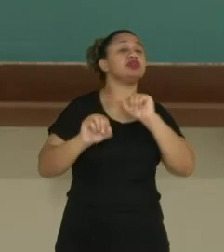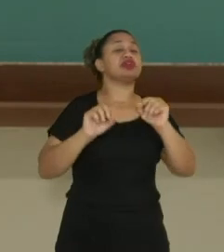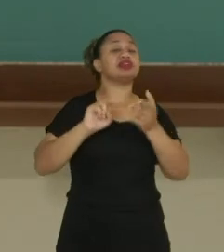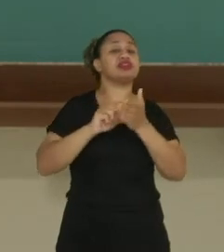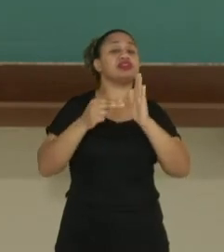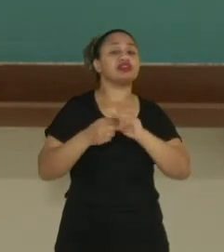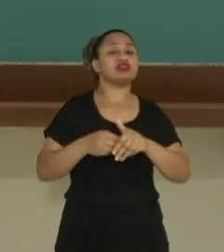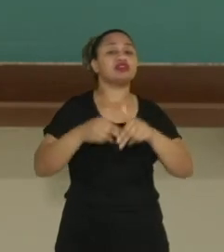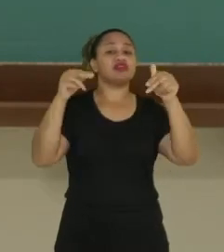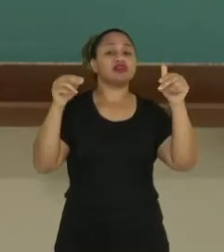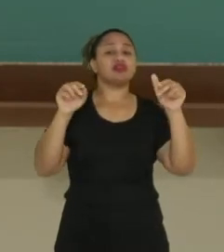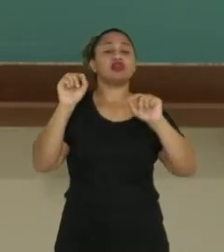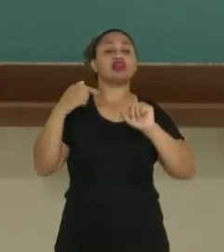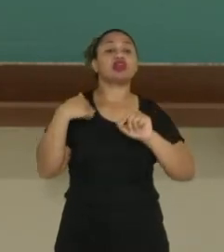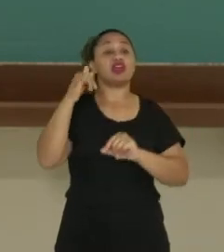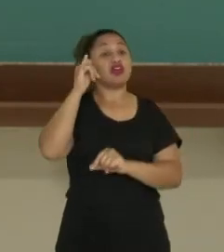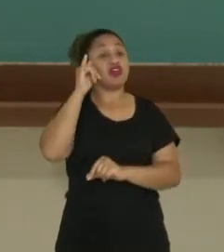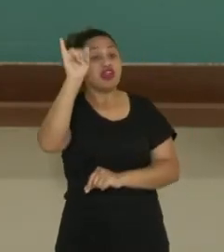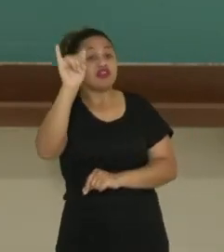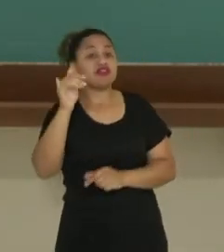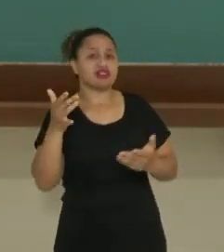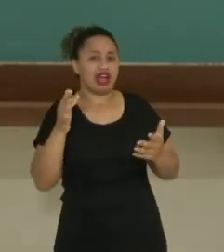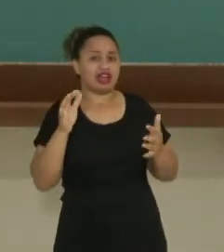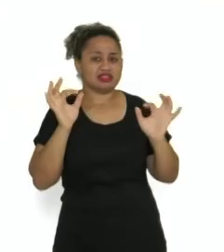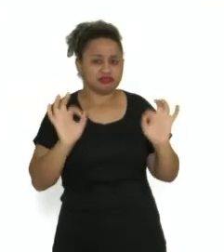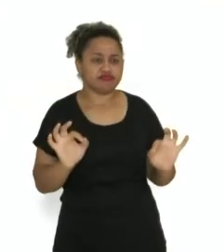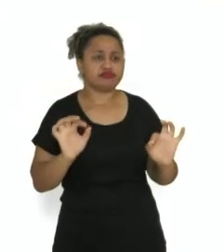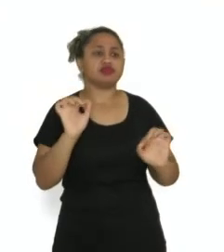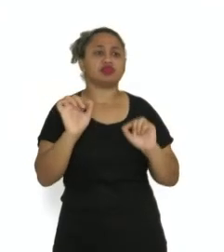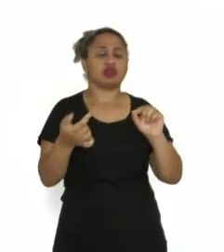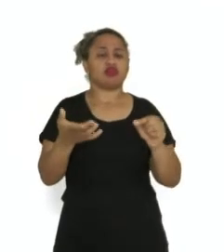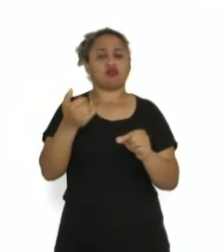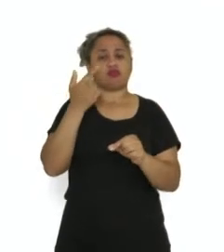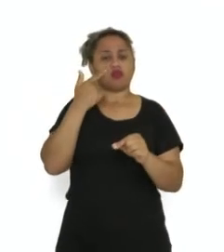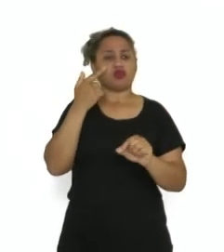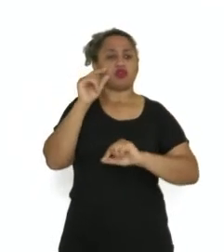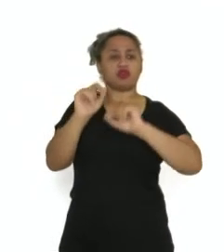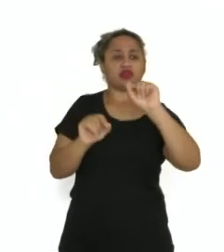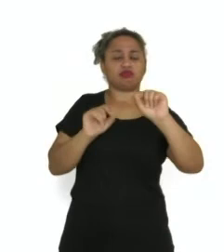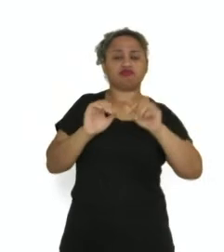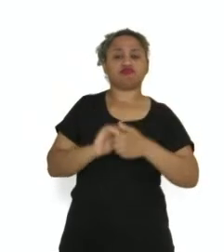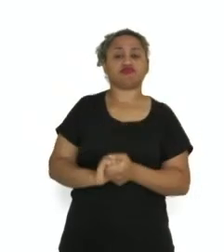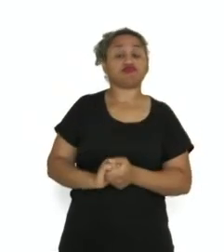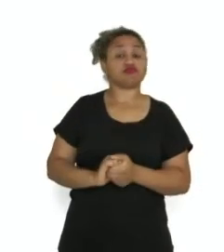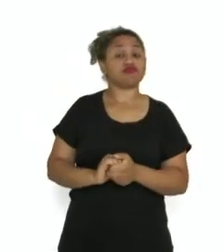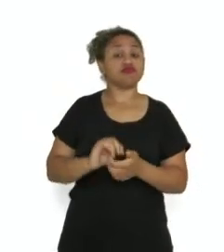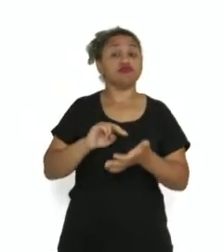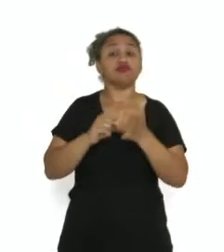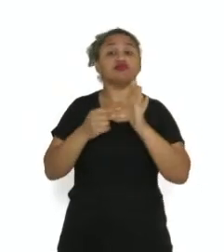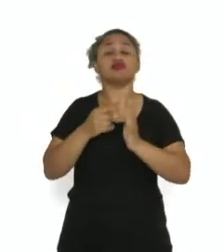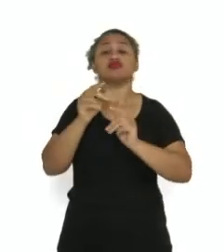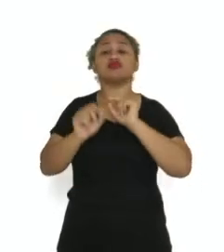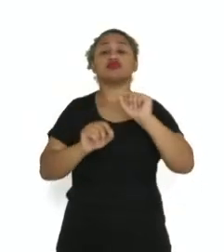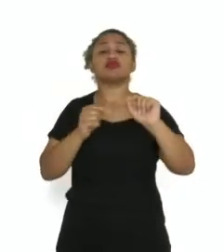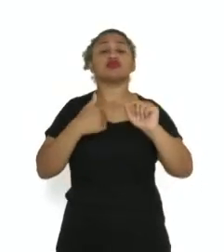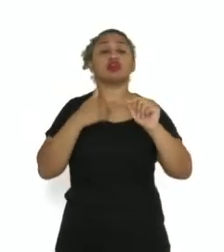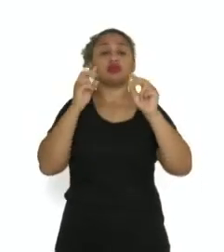e vamos evitar o etnocentrismo. Olha aqui, acompanhem com o professor. Etnocentrismo é uma